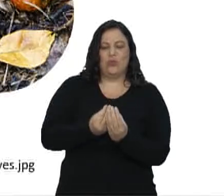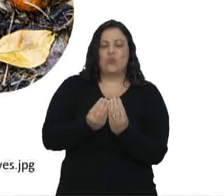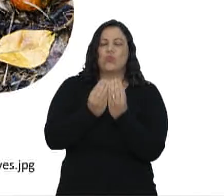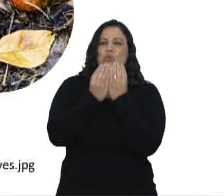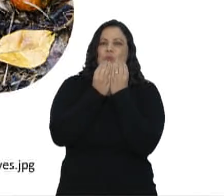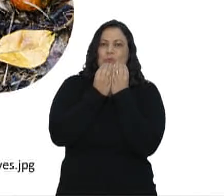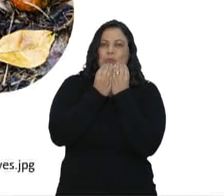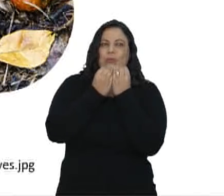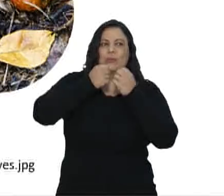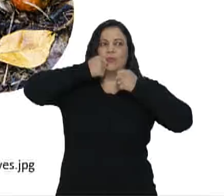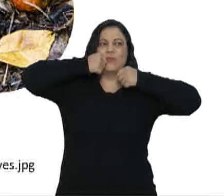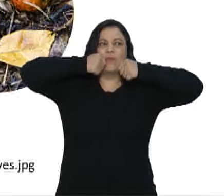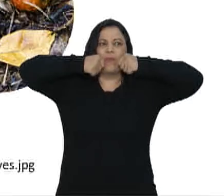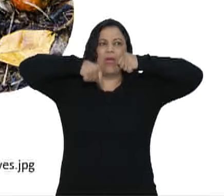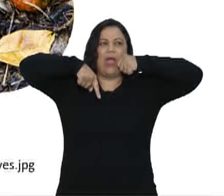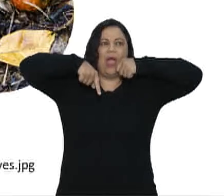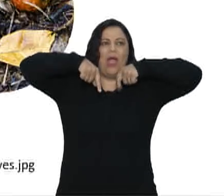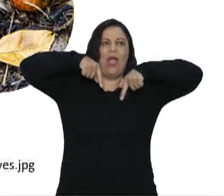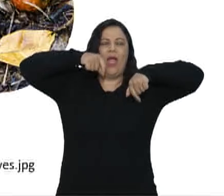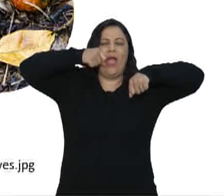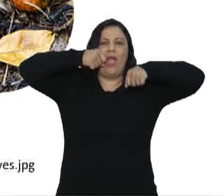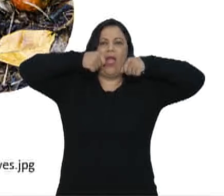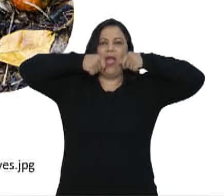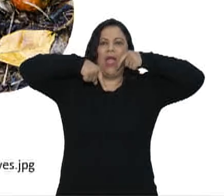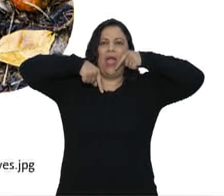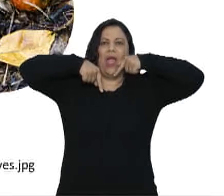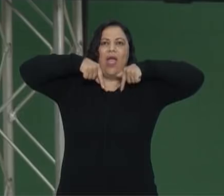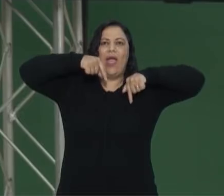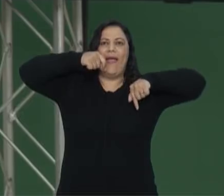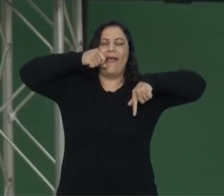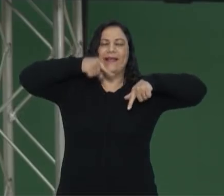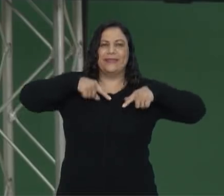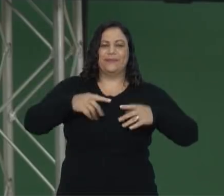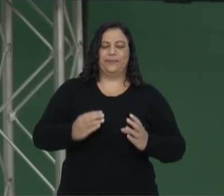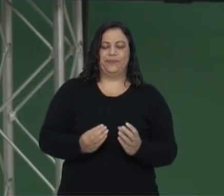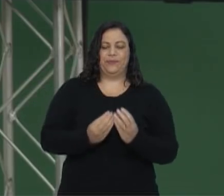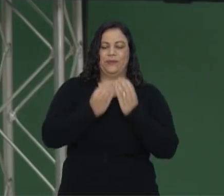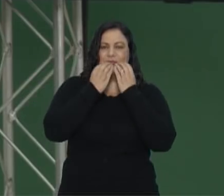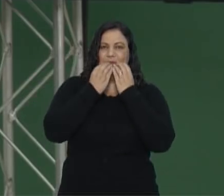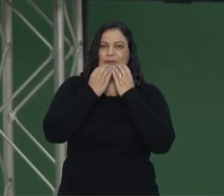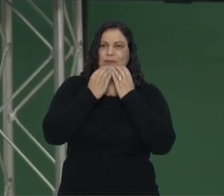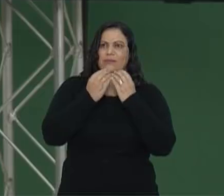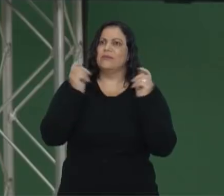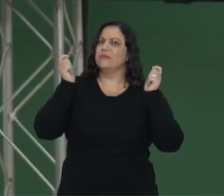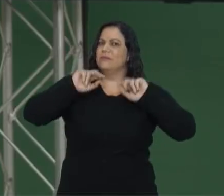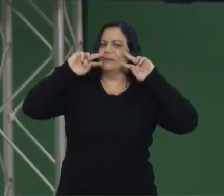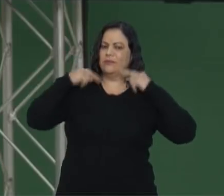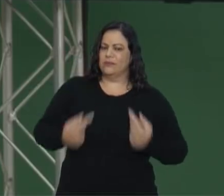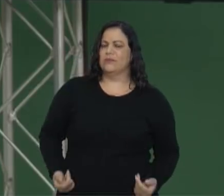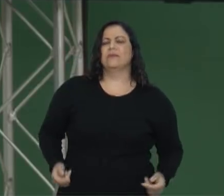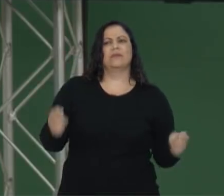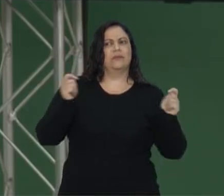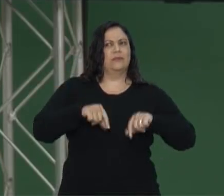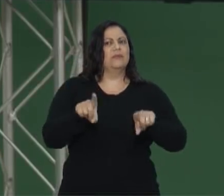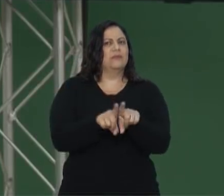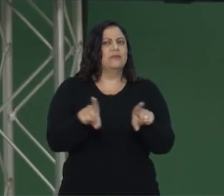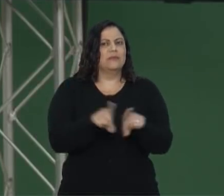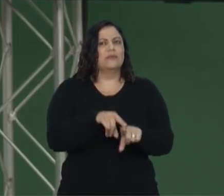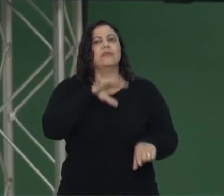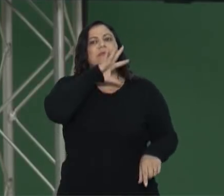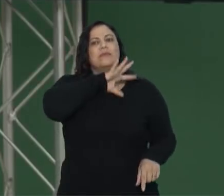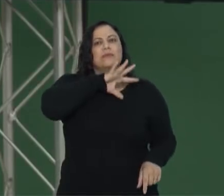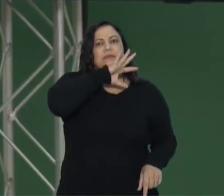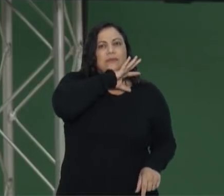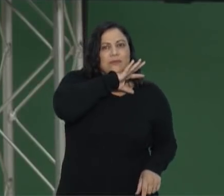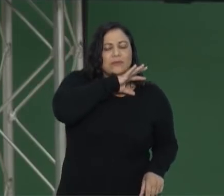nos alimentamos, e aqui eu estou pegando o exemplo dos seres humanos, mas eu poderia pegar os exemplos dos animais, quando eles se alimentam, né?